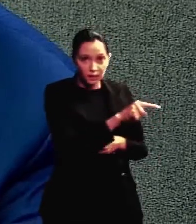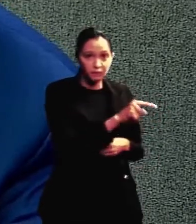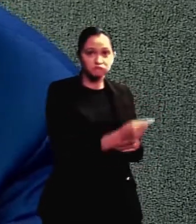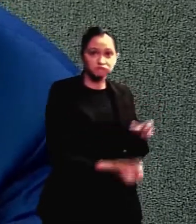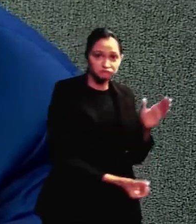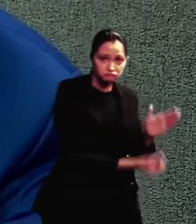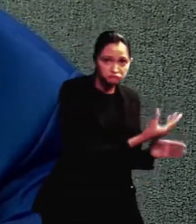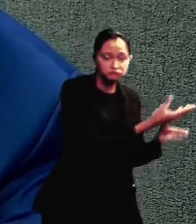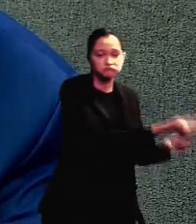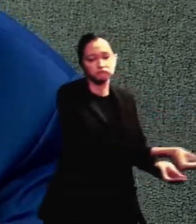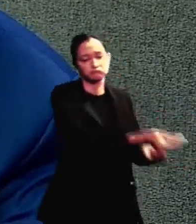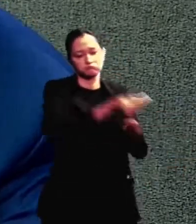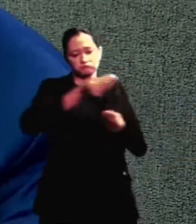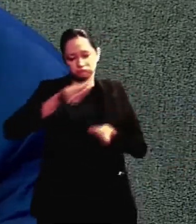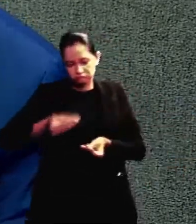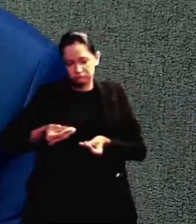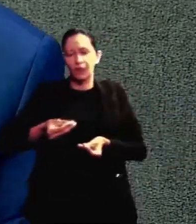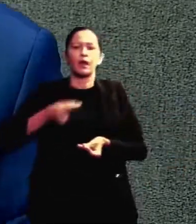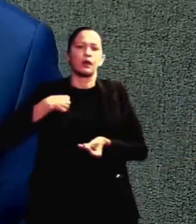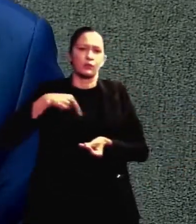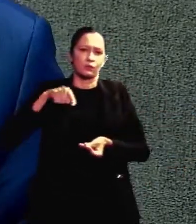favorável, meu voto favorável aqui nessa casa.